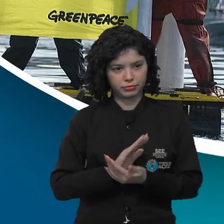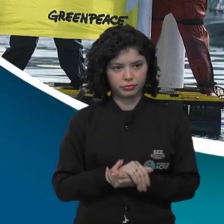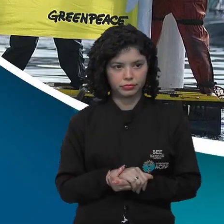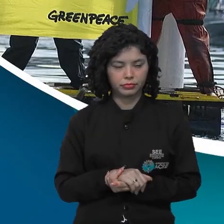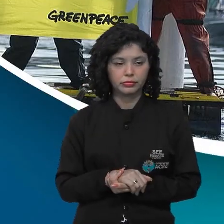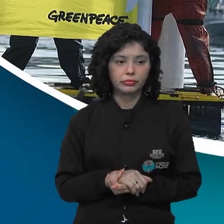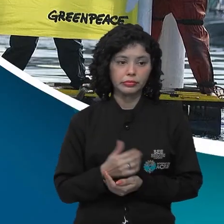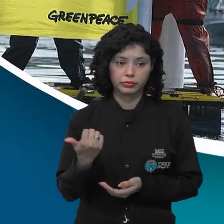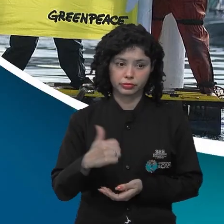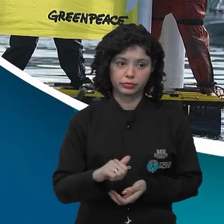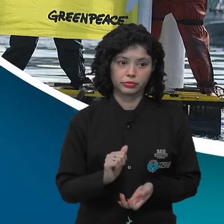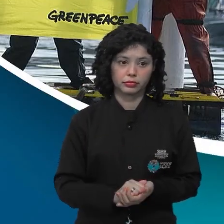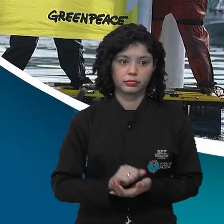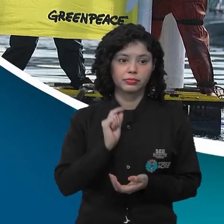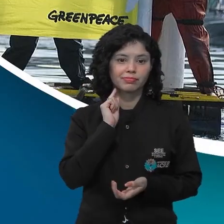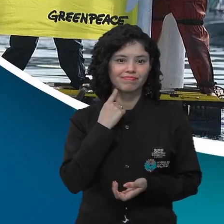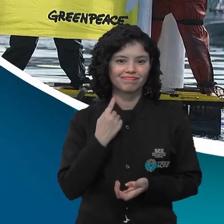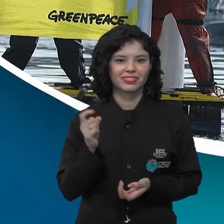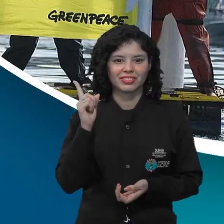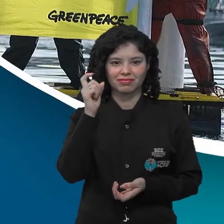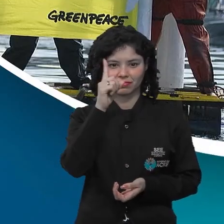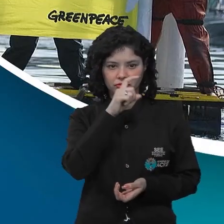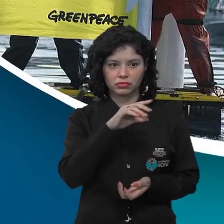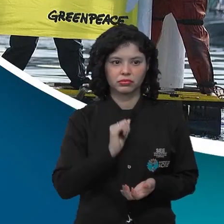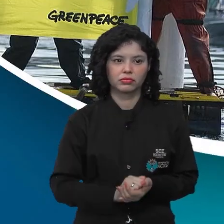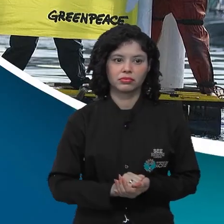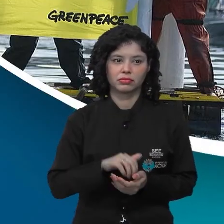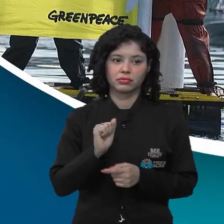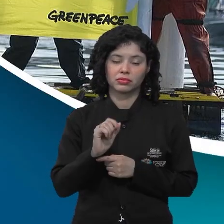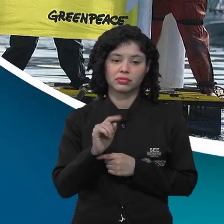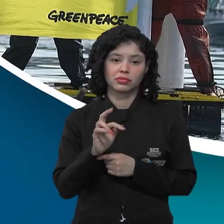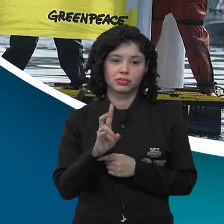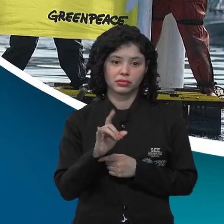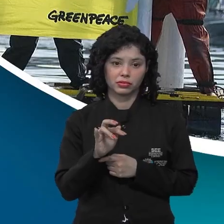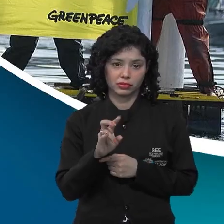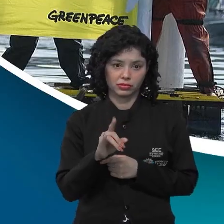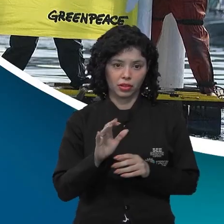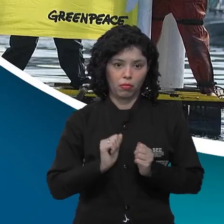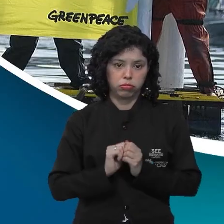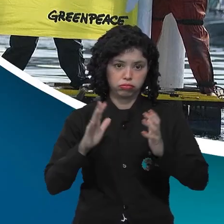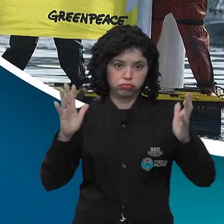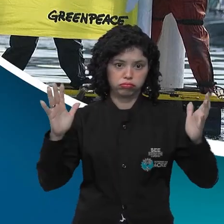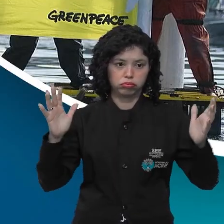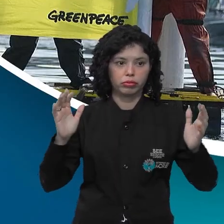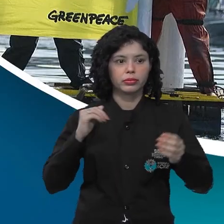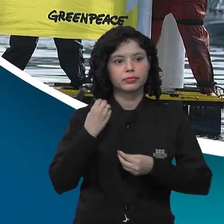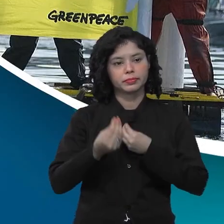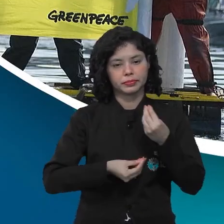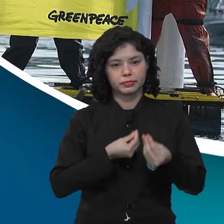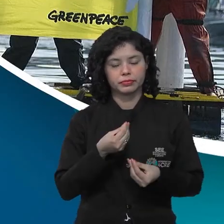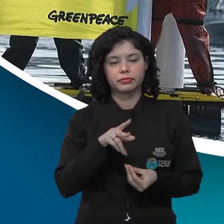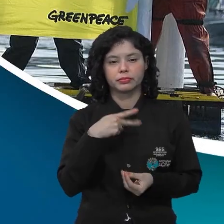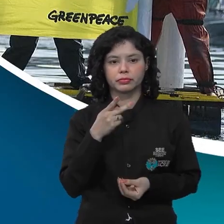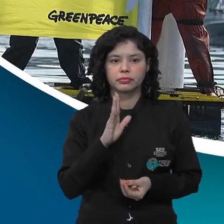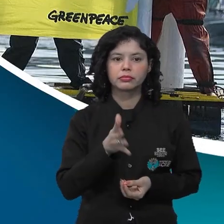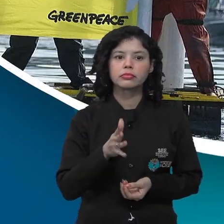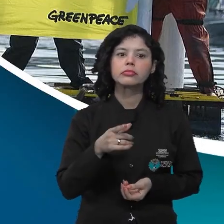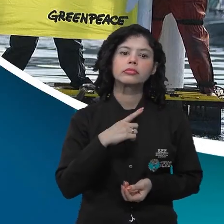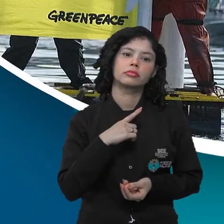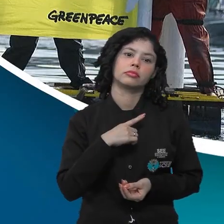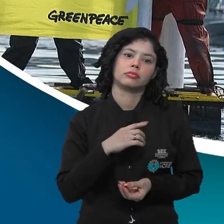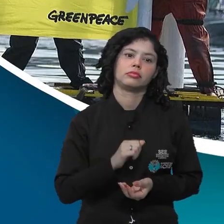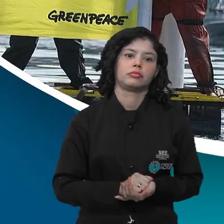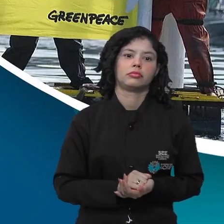gente? E as desvantagens são os riscos, né, de acidentes nucleares, né? Como eu falei, né, já tivemos o caso